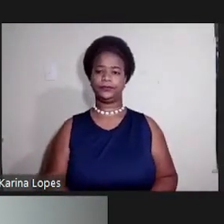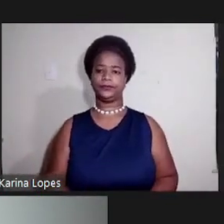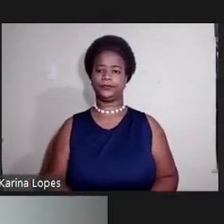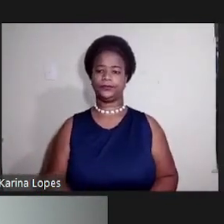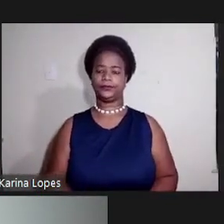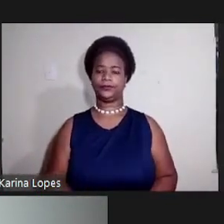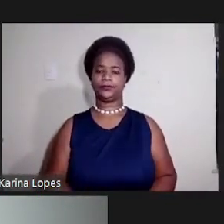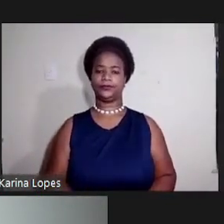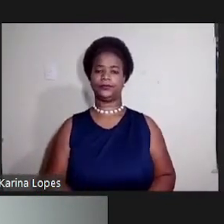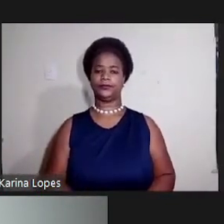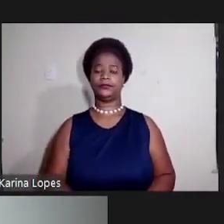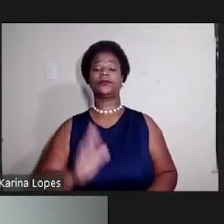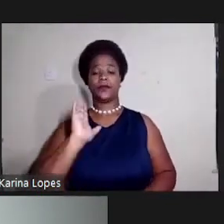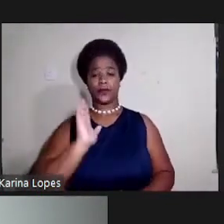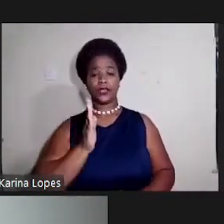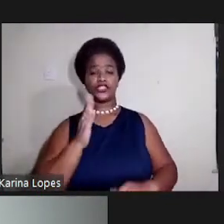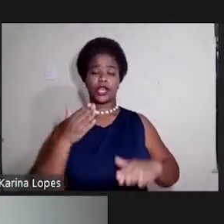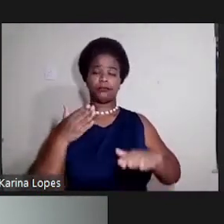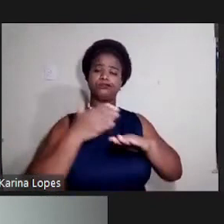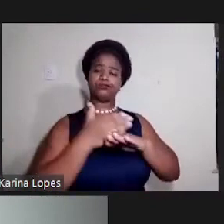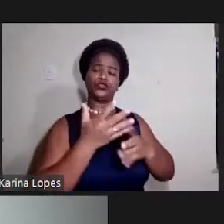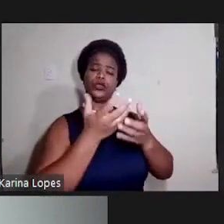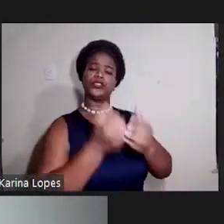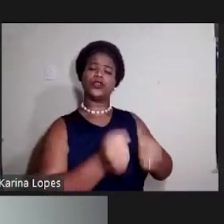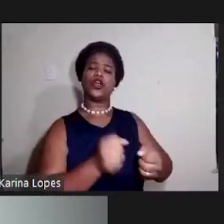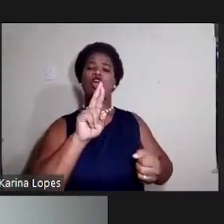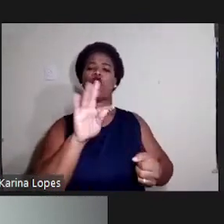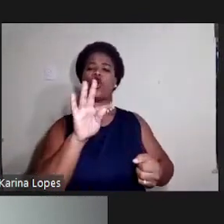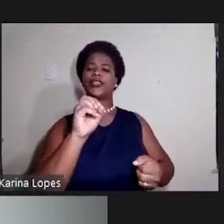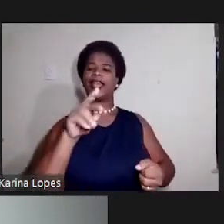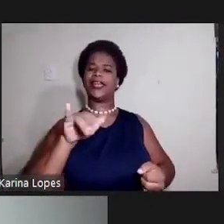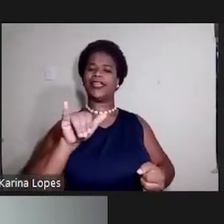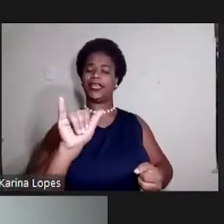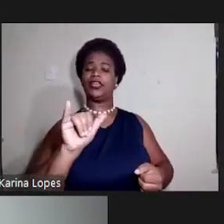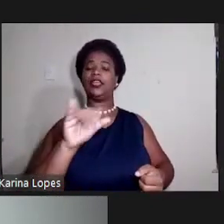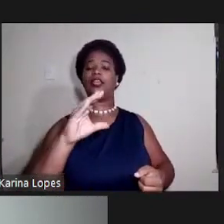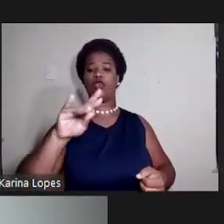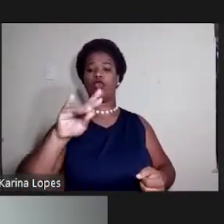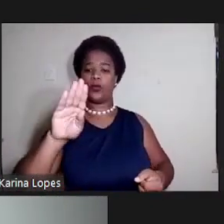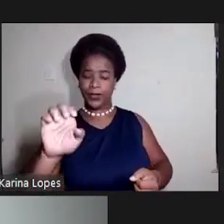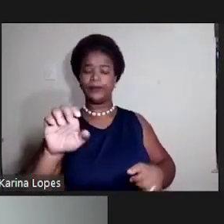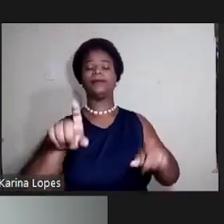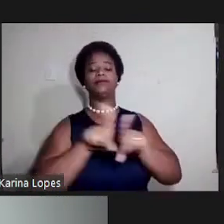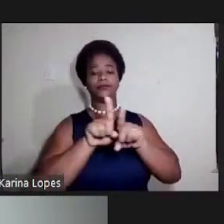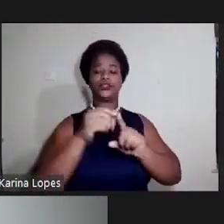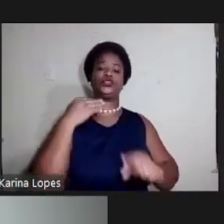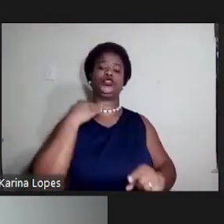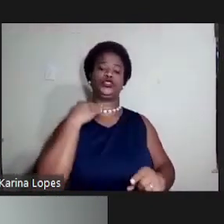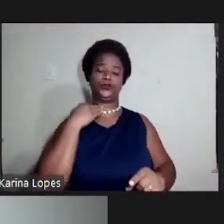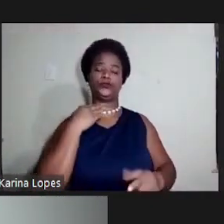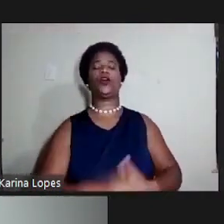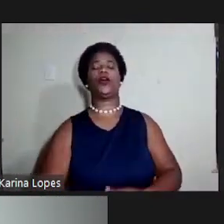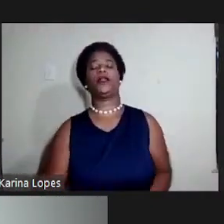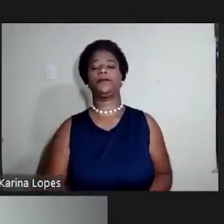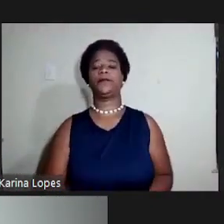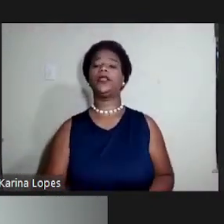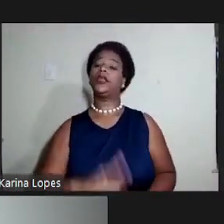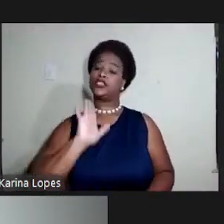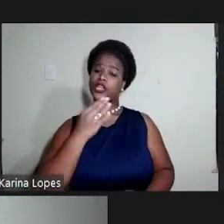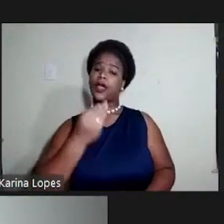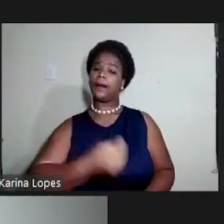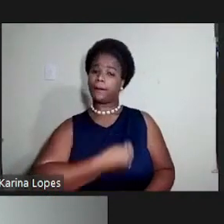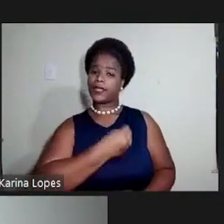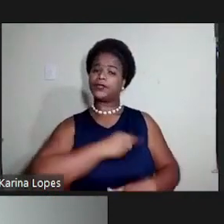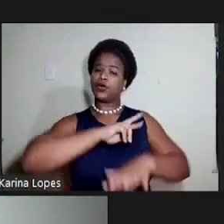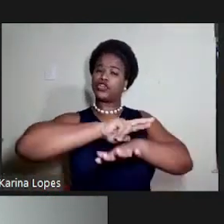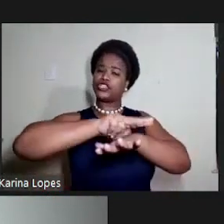Admitido no Rotary Club de Juiz de Fora, tendo sido assessor distrital do intercâmbio de jovens, esteve presente em diversas